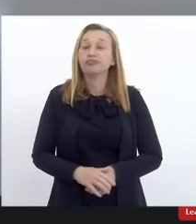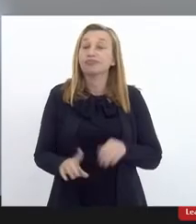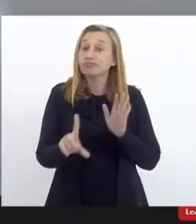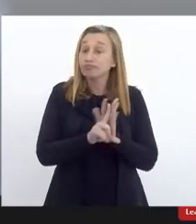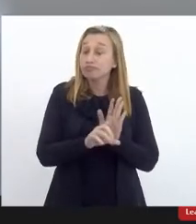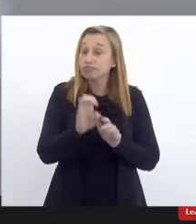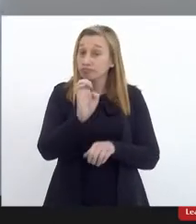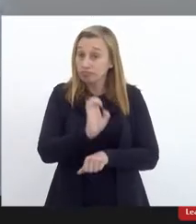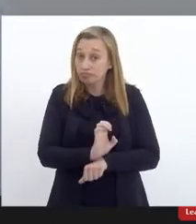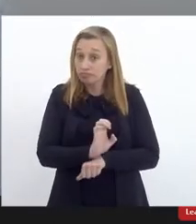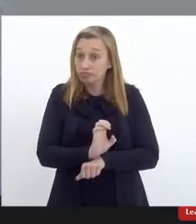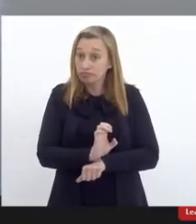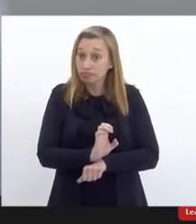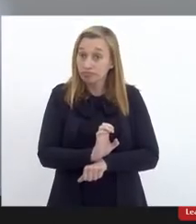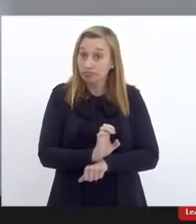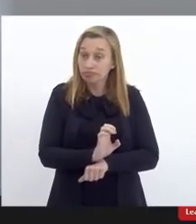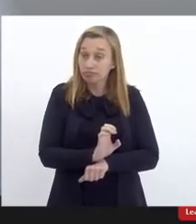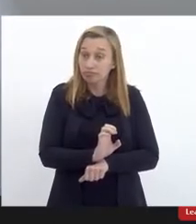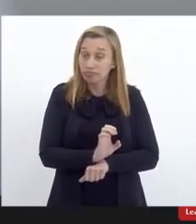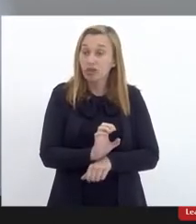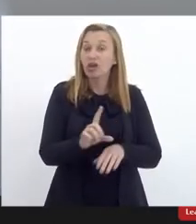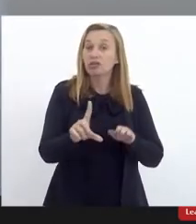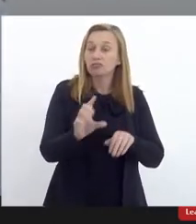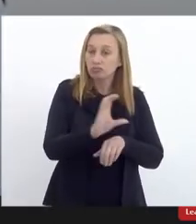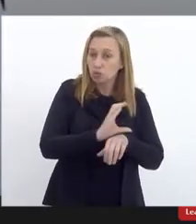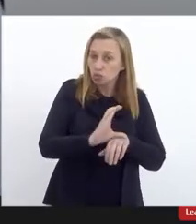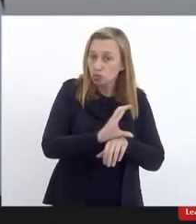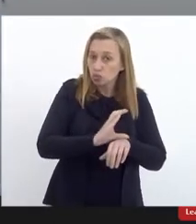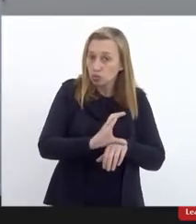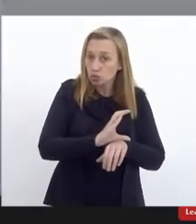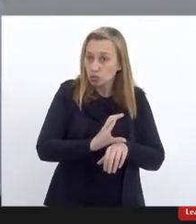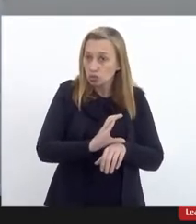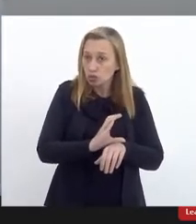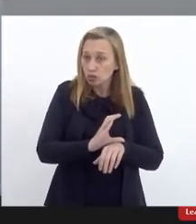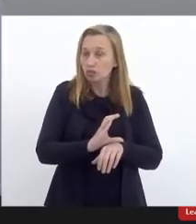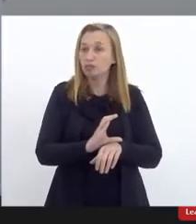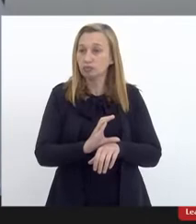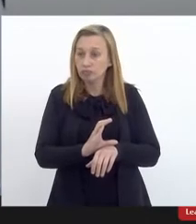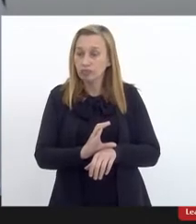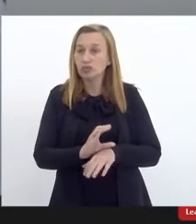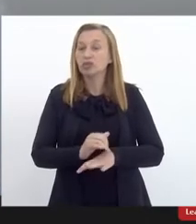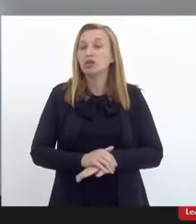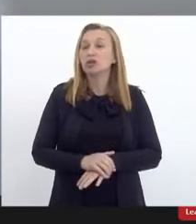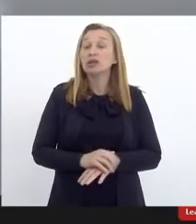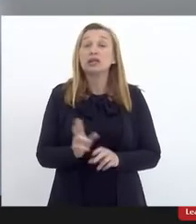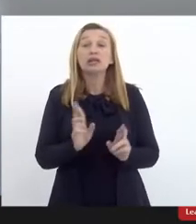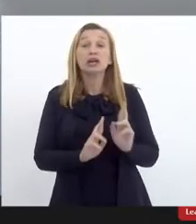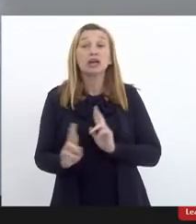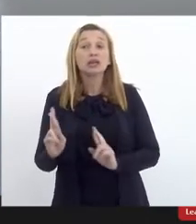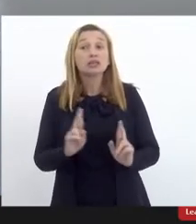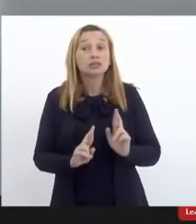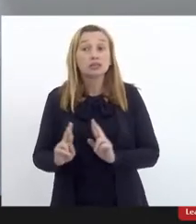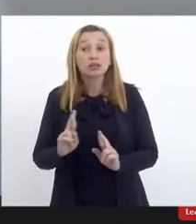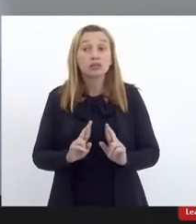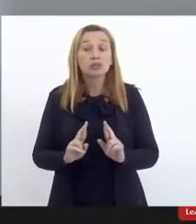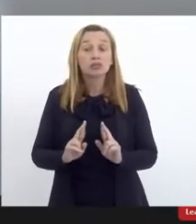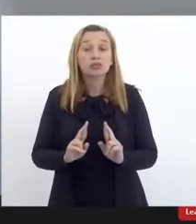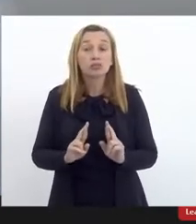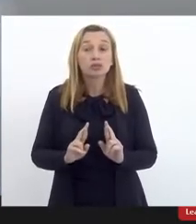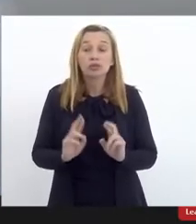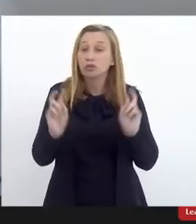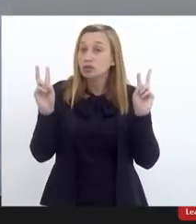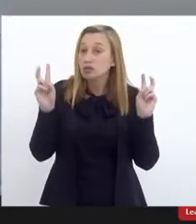legislação estadual, na legislação constitucional e infraconstitucional em relação a